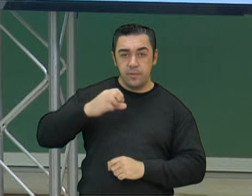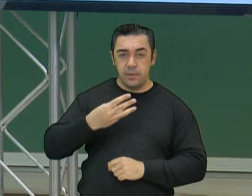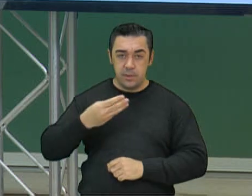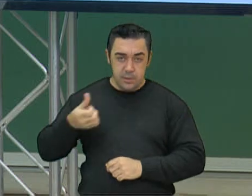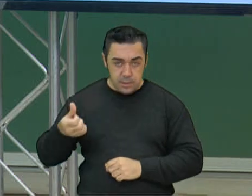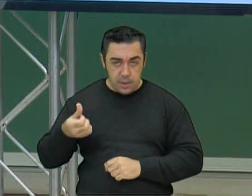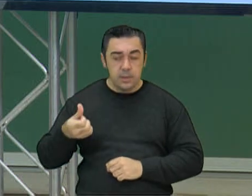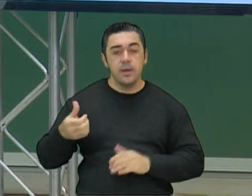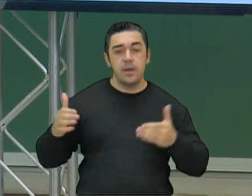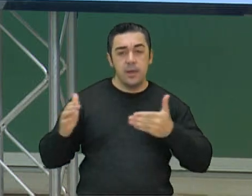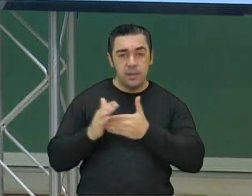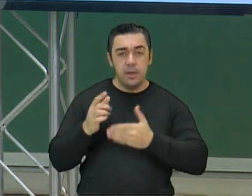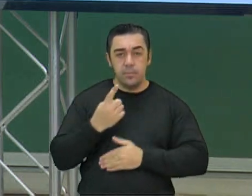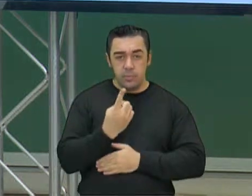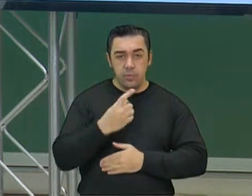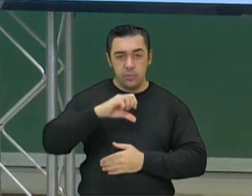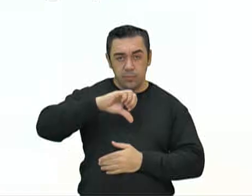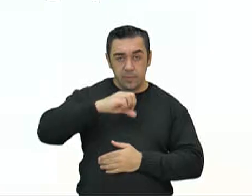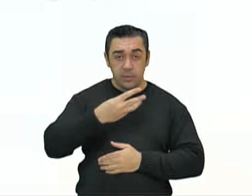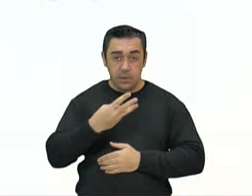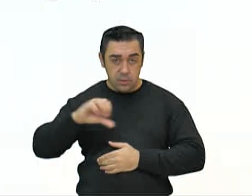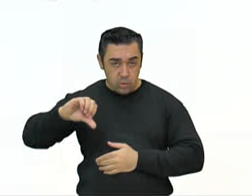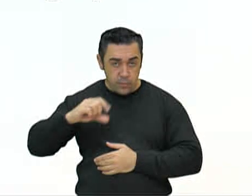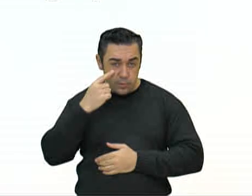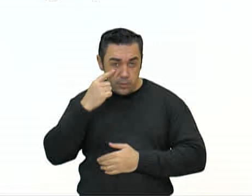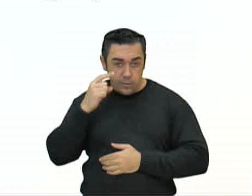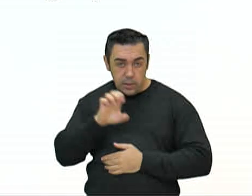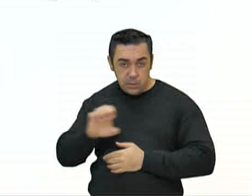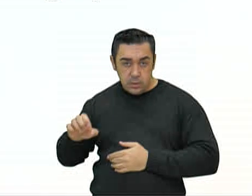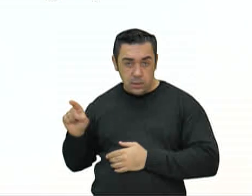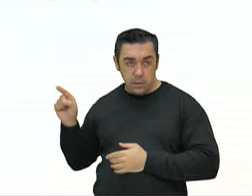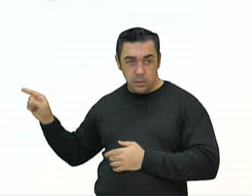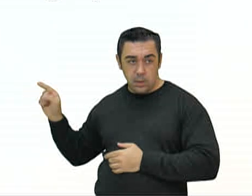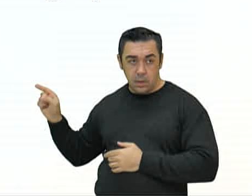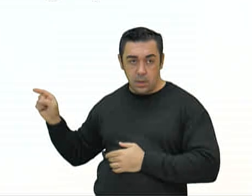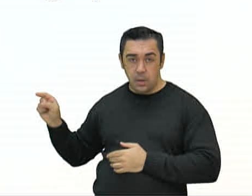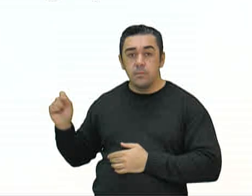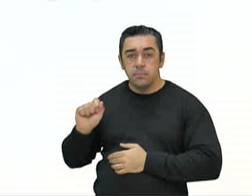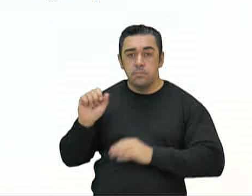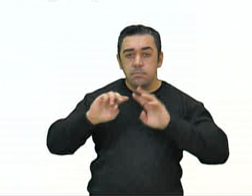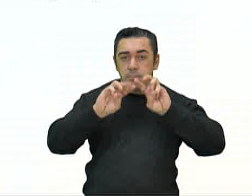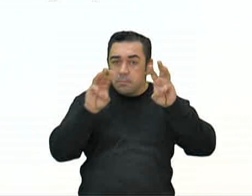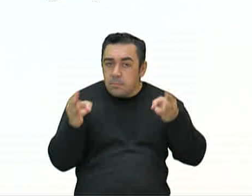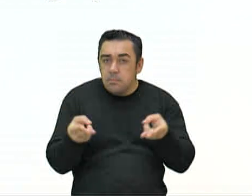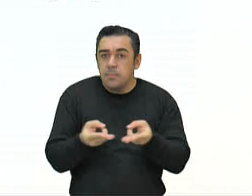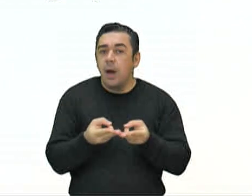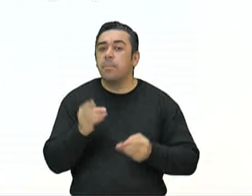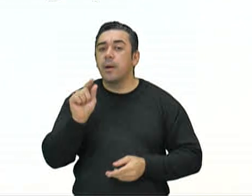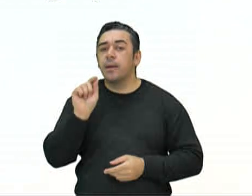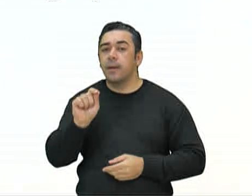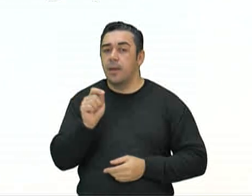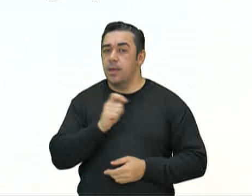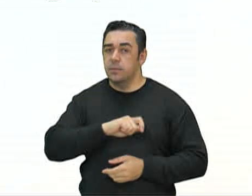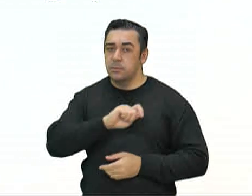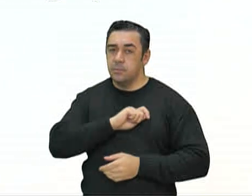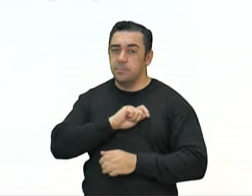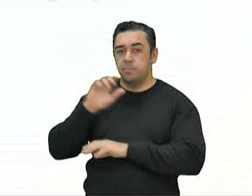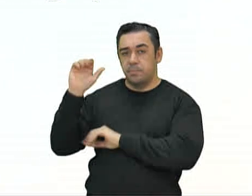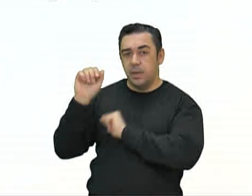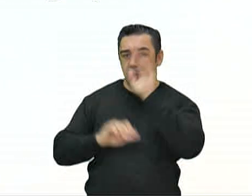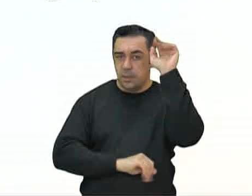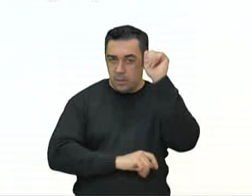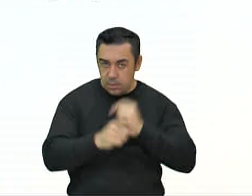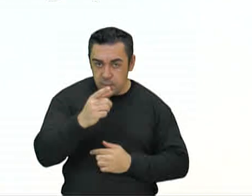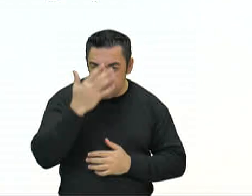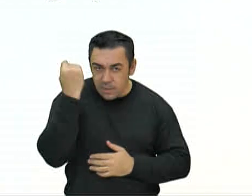e 1939. Do teu lado esquerdo, um mapa mostrando onde é a Espanha, criança. Vai que você esqueceu onde é a